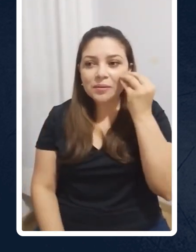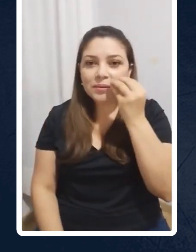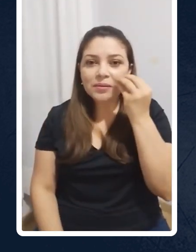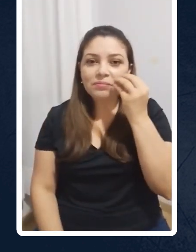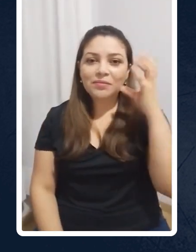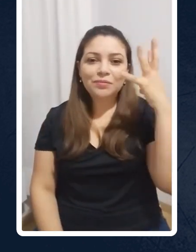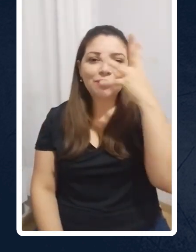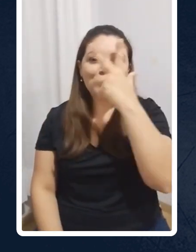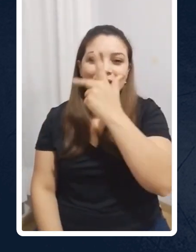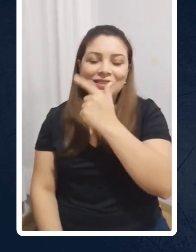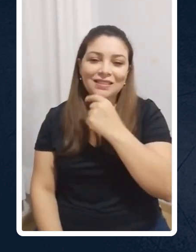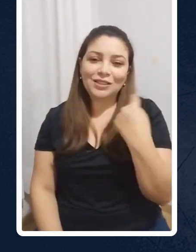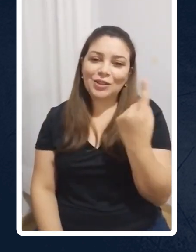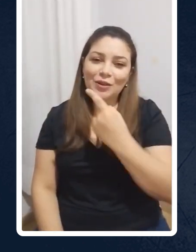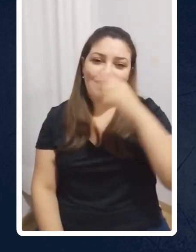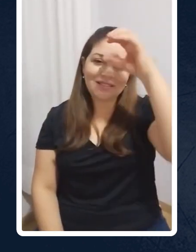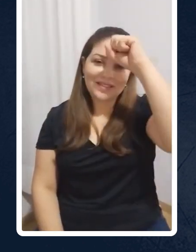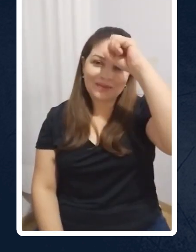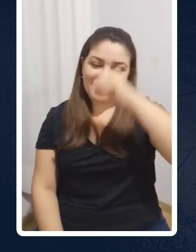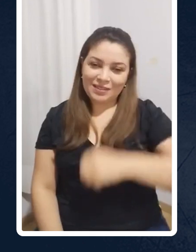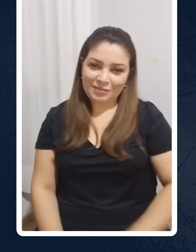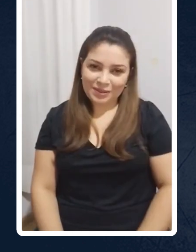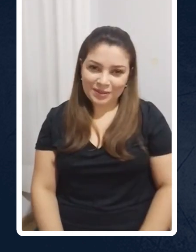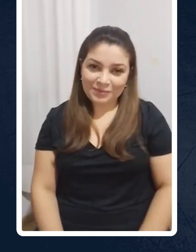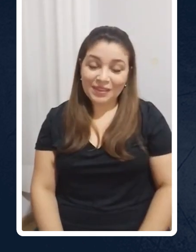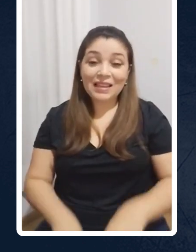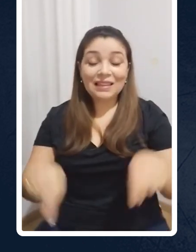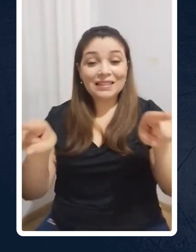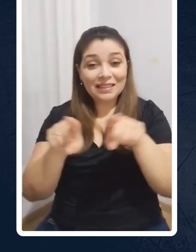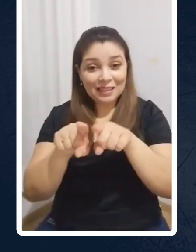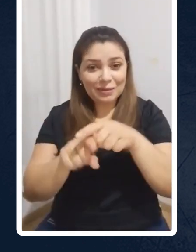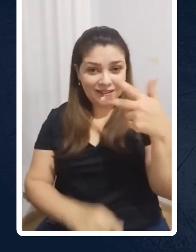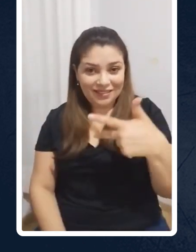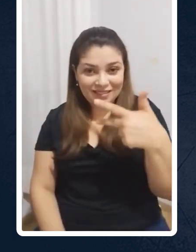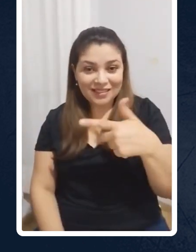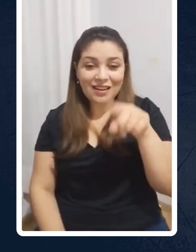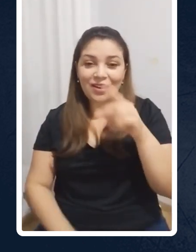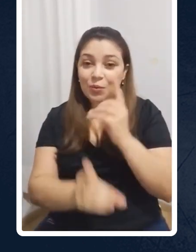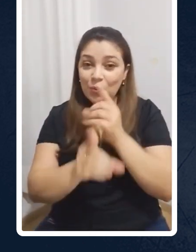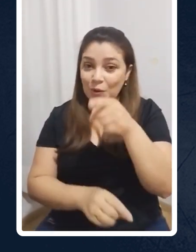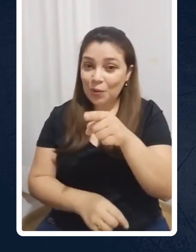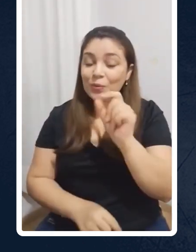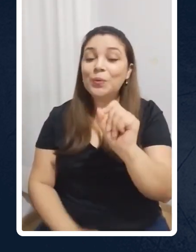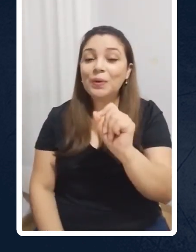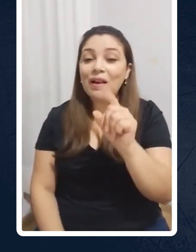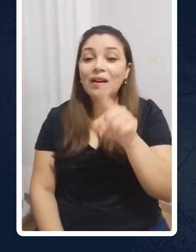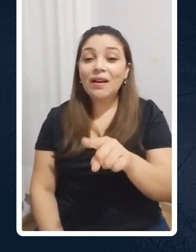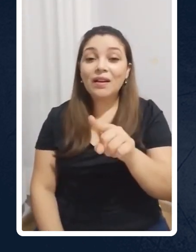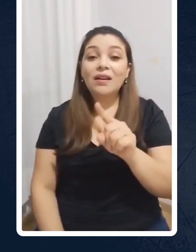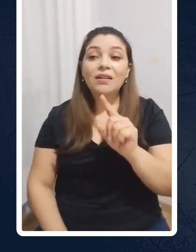E a terceira desse encontro também, que nós ganhamos bastante, foi enquanto os pais estavam